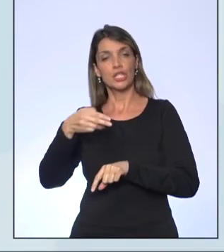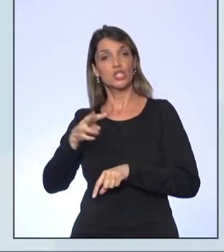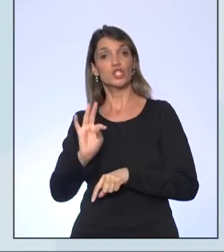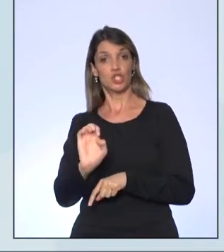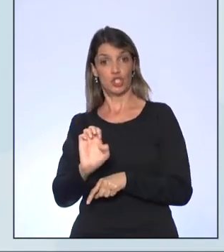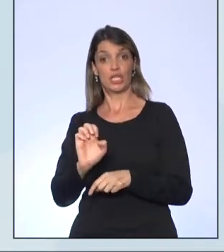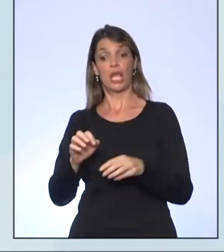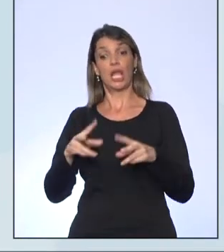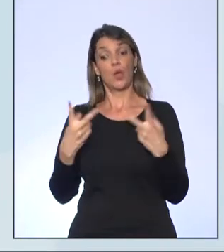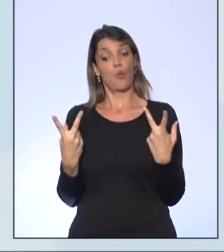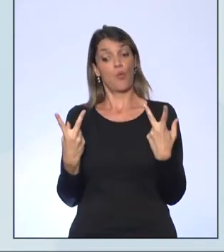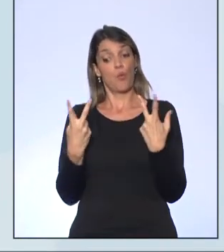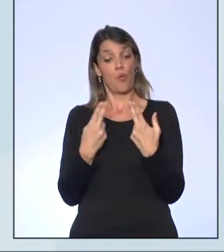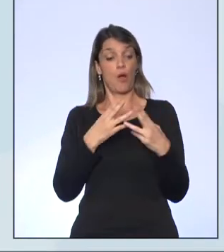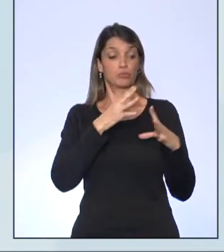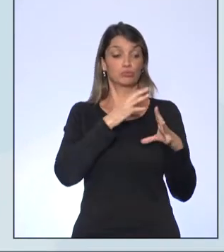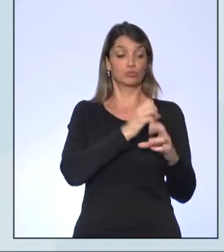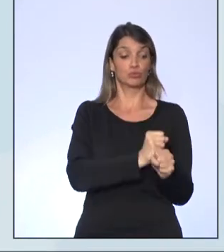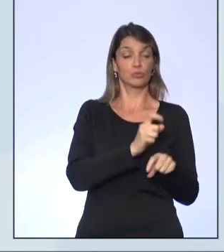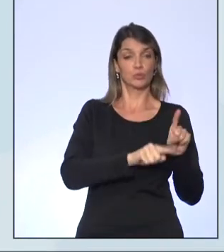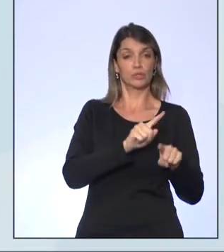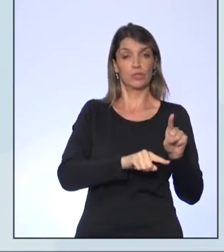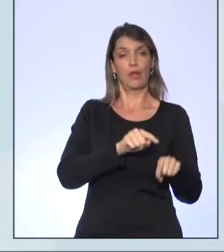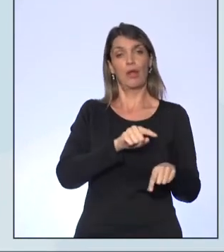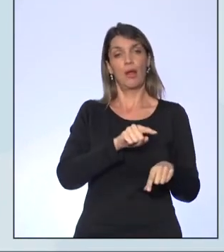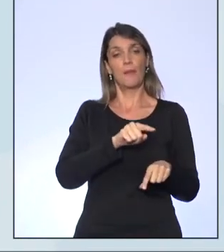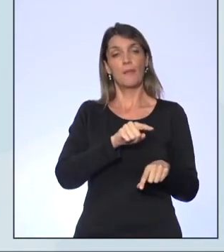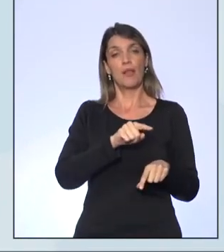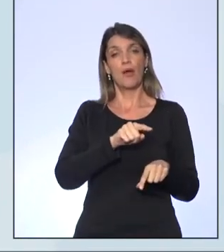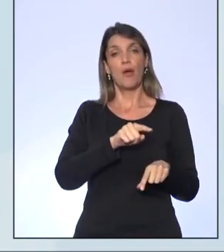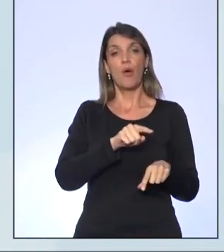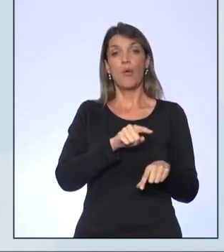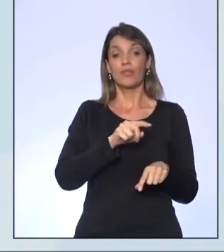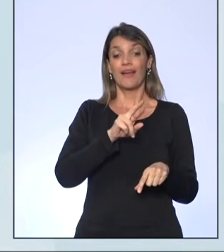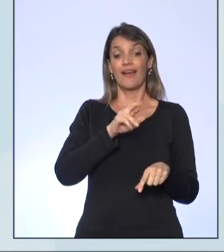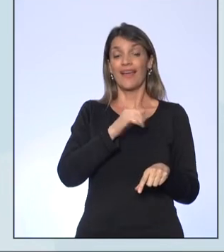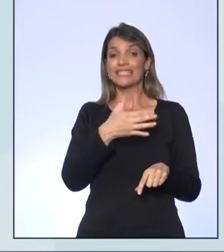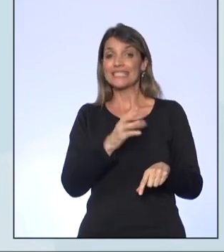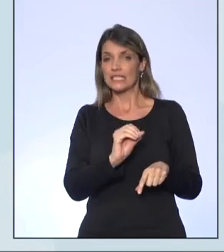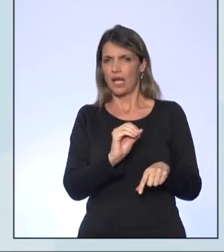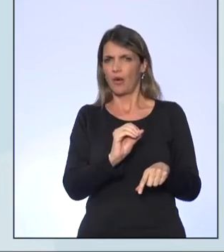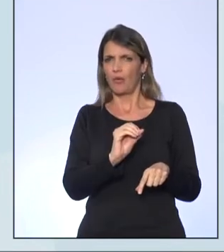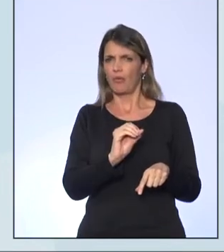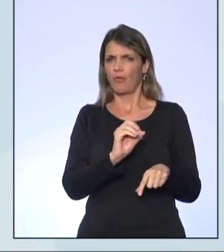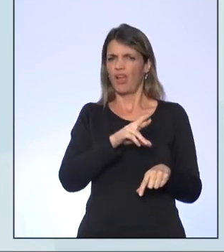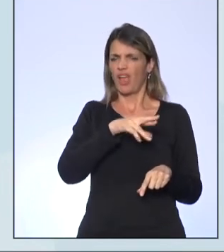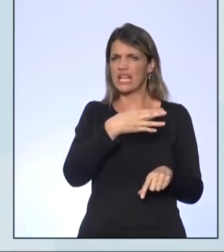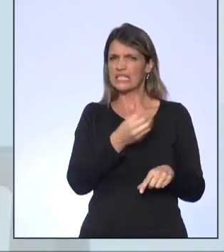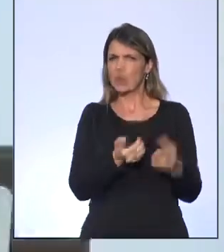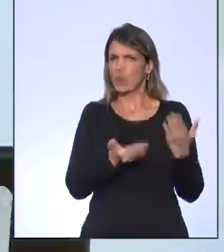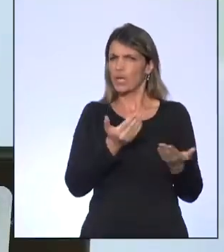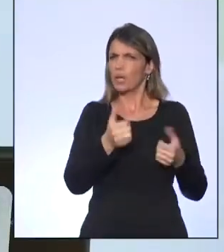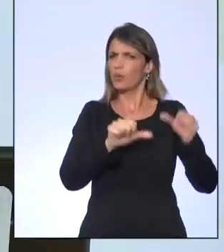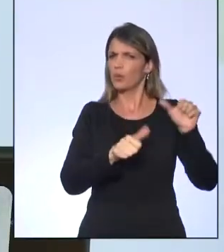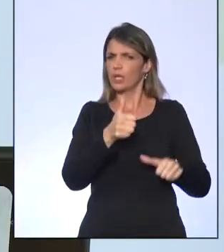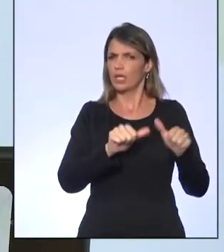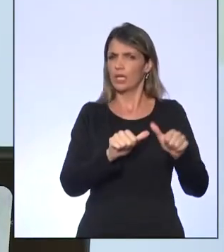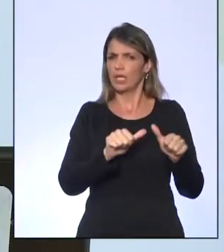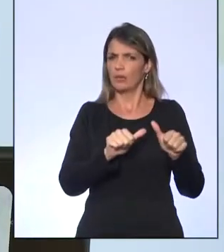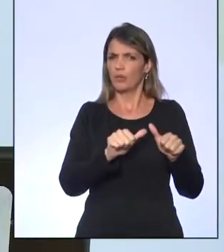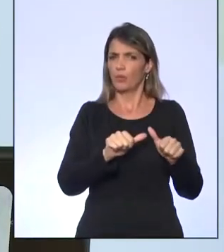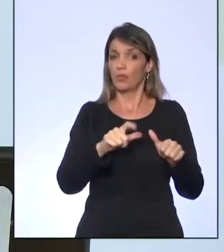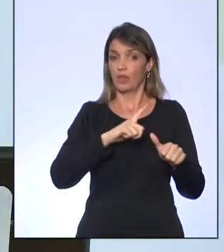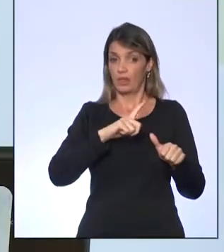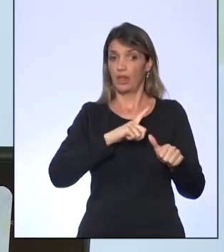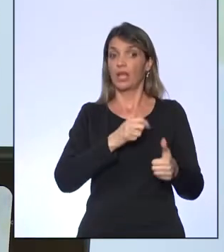ser igual à soma das quantidades de matéria dos produtos da reação. Reação de equilíbrio químico. Quando entra em